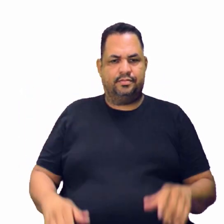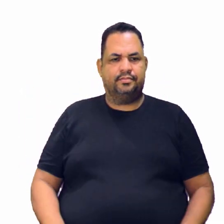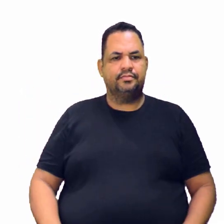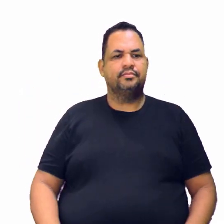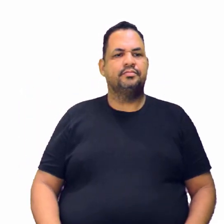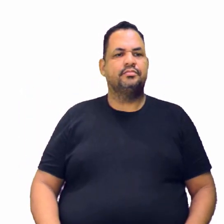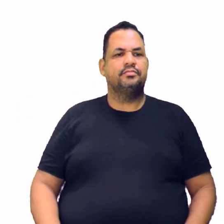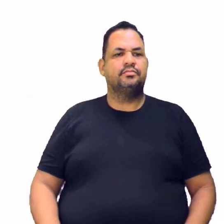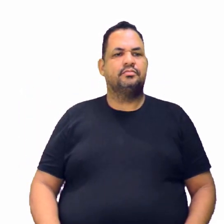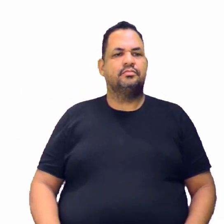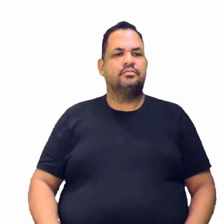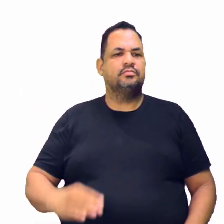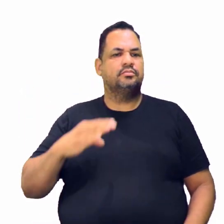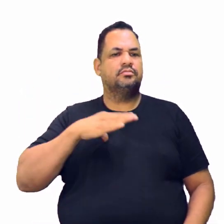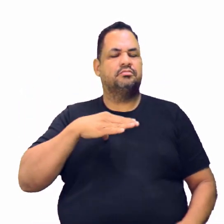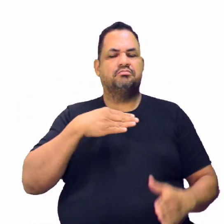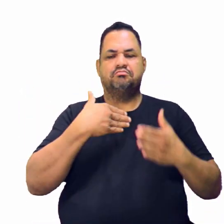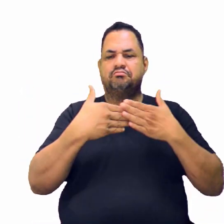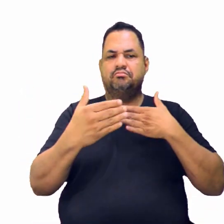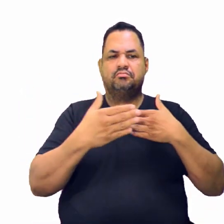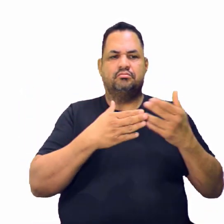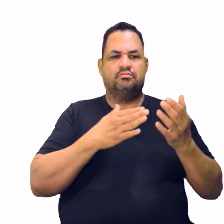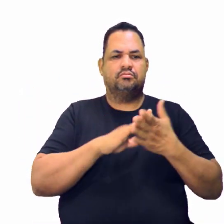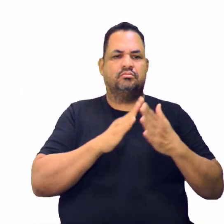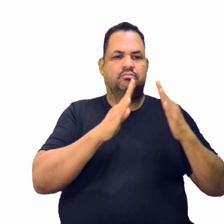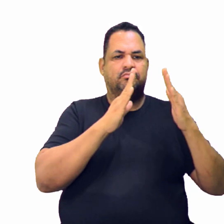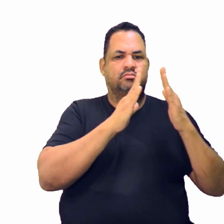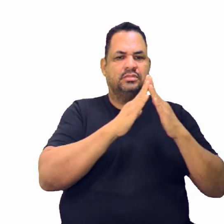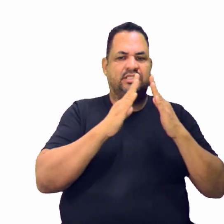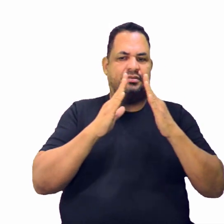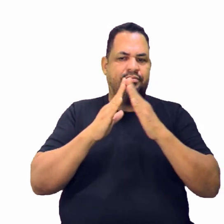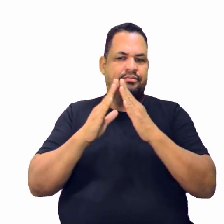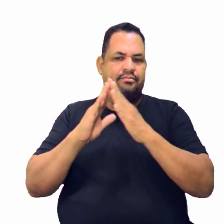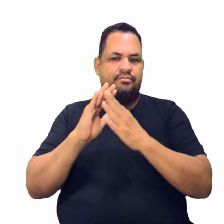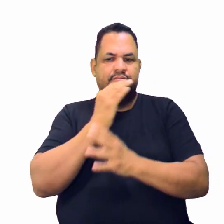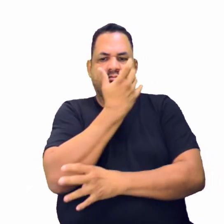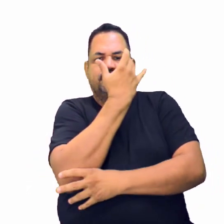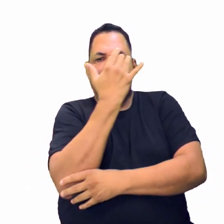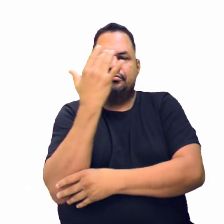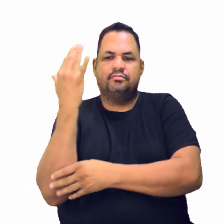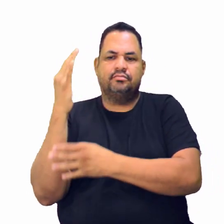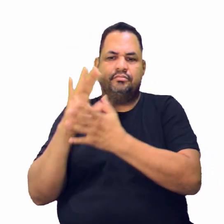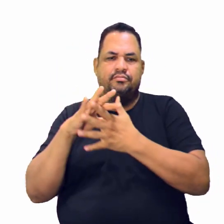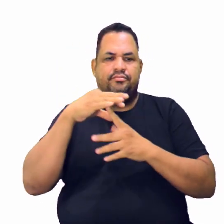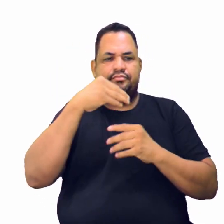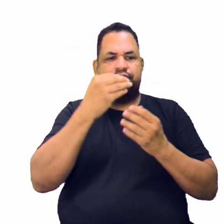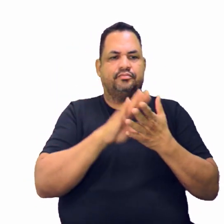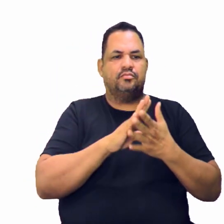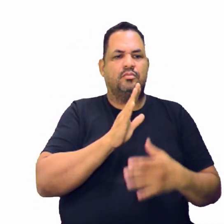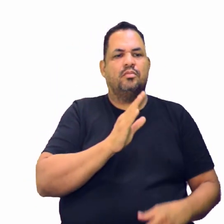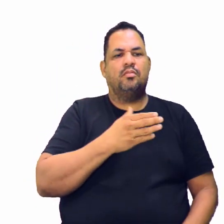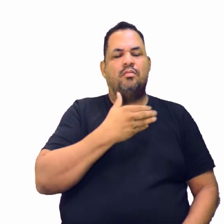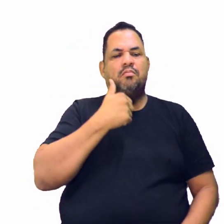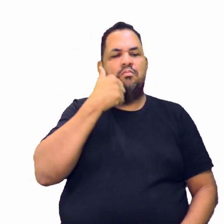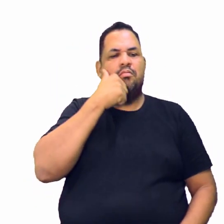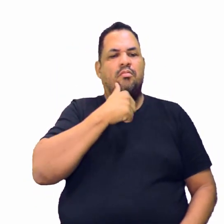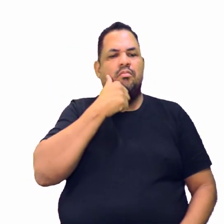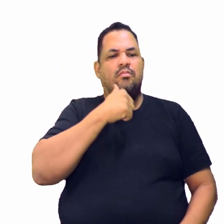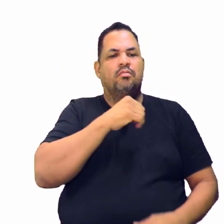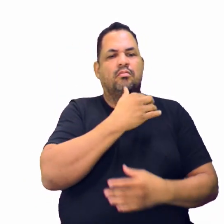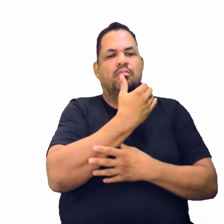aqui, ó. Cidadezinha qualquer. Casas entre bananeiras. Mulheres entre